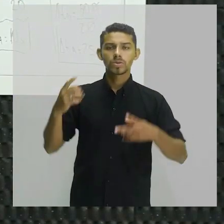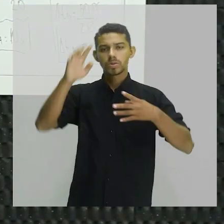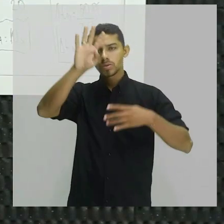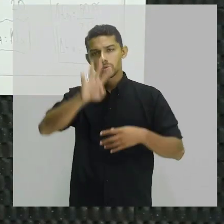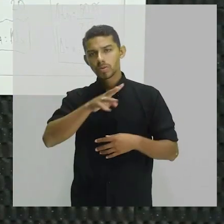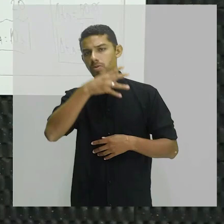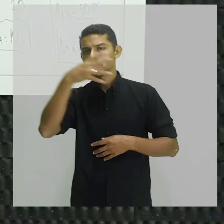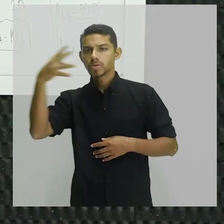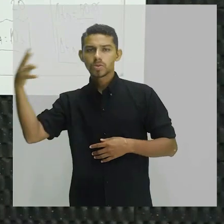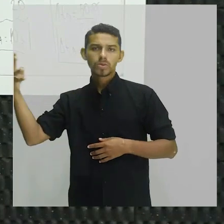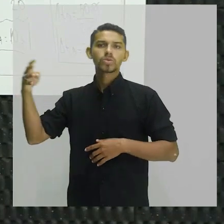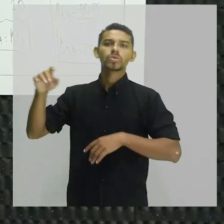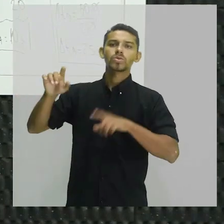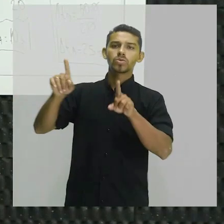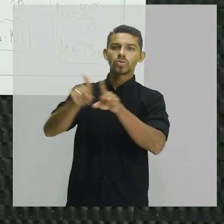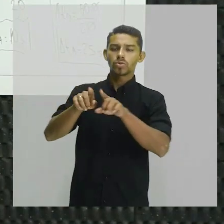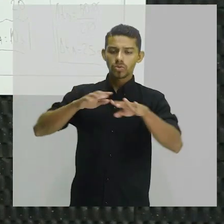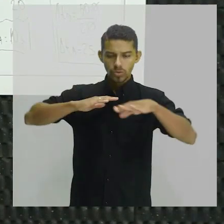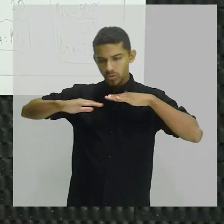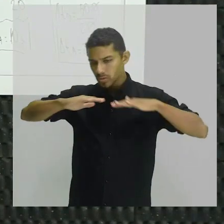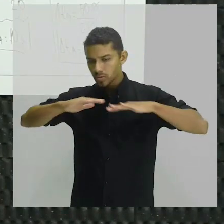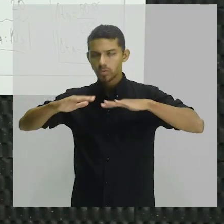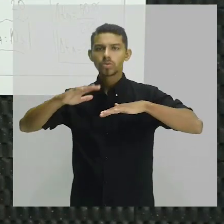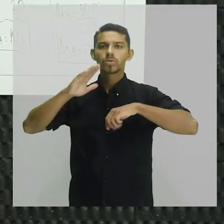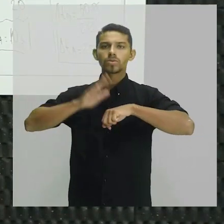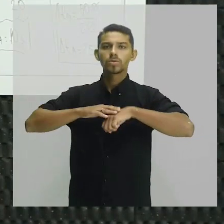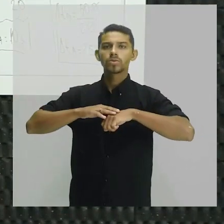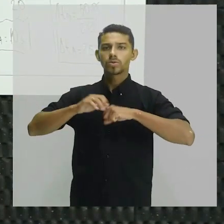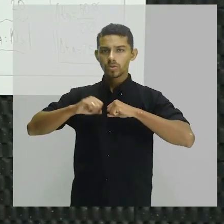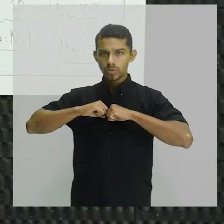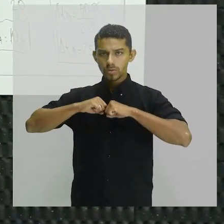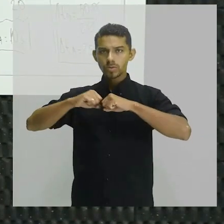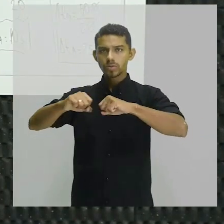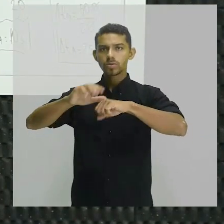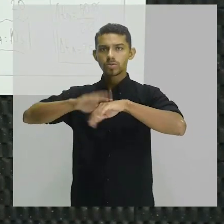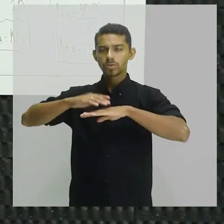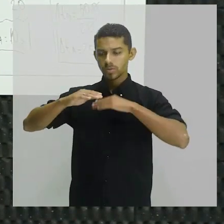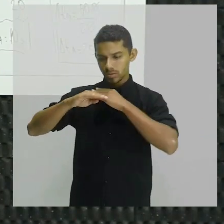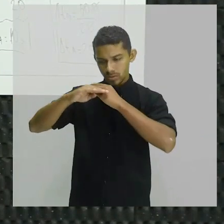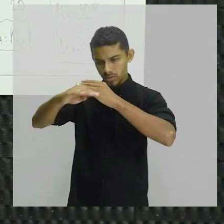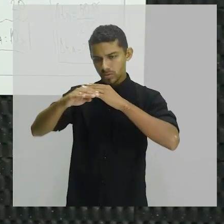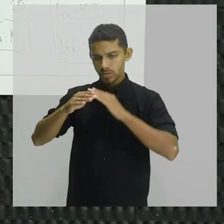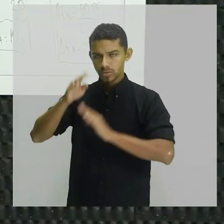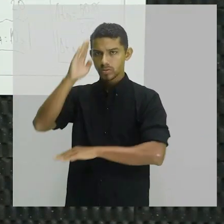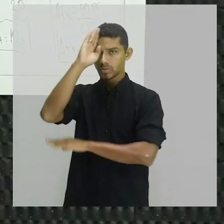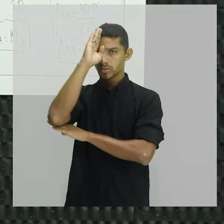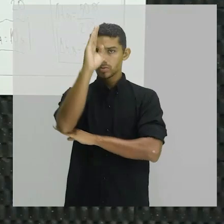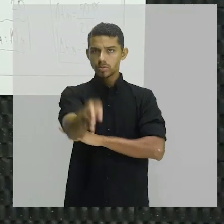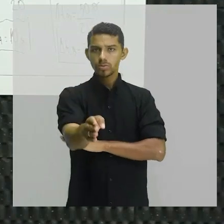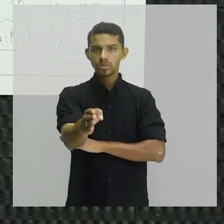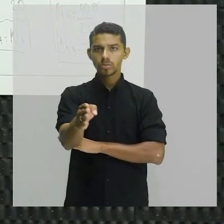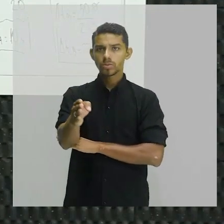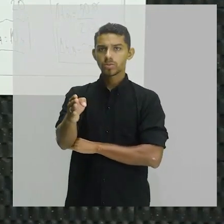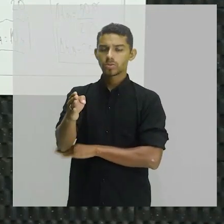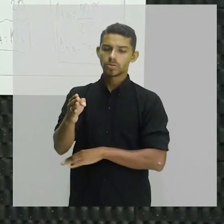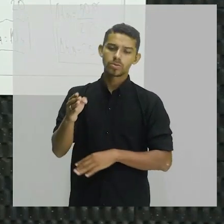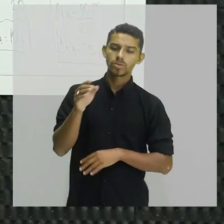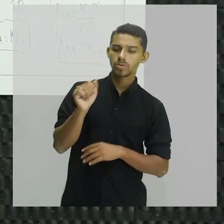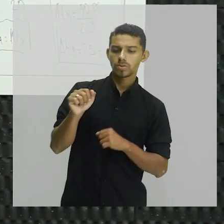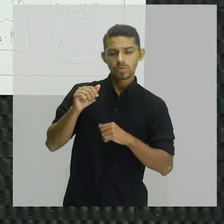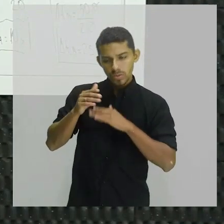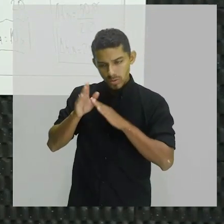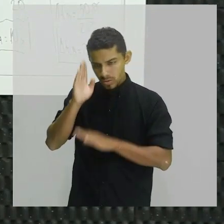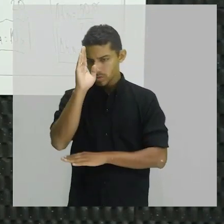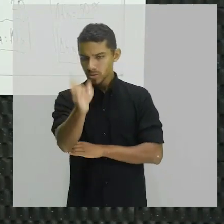do movimento uniformemente variado. No primeiro caso é uma reta, né? Trata-se de uma reta ascendente ou descendente, e